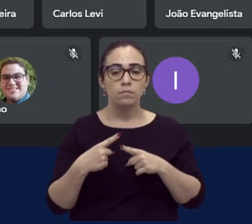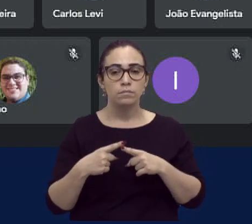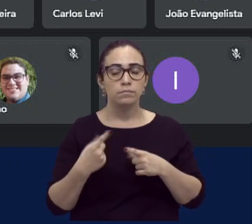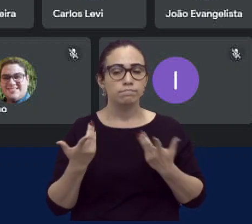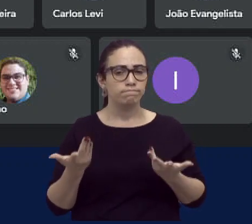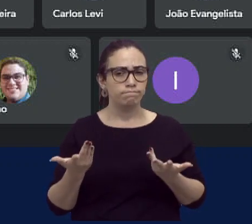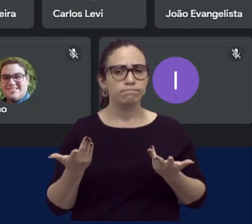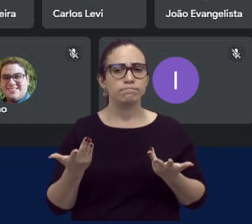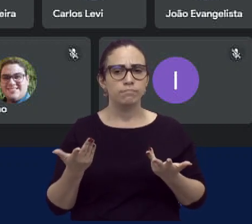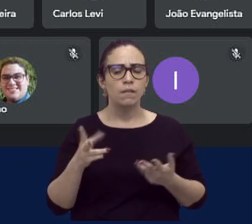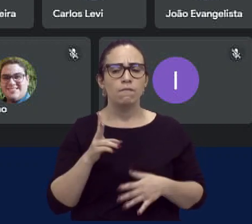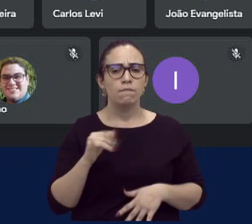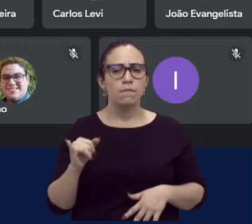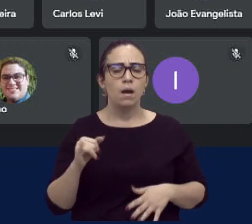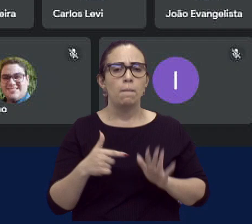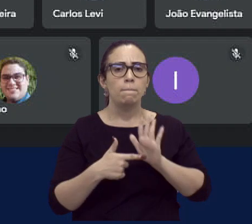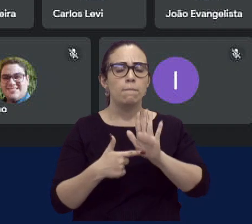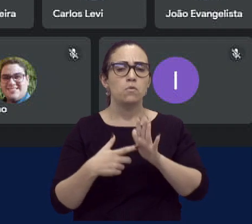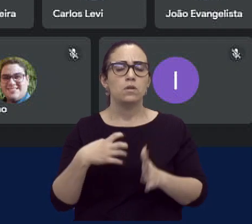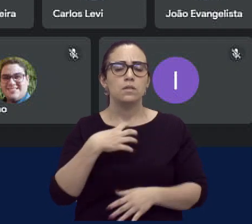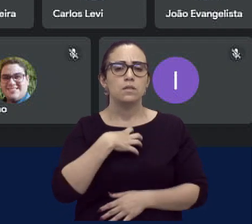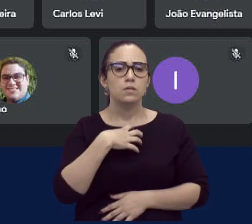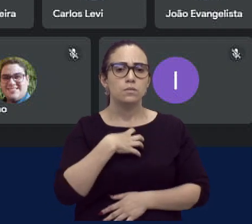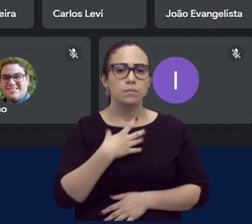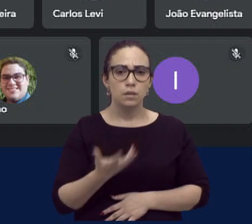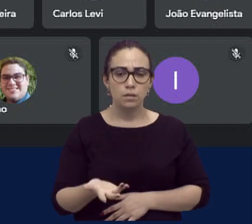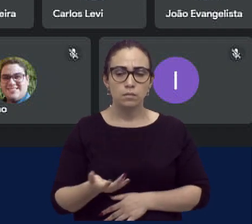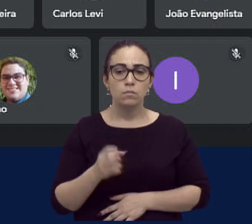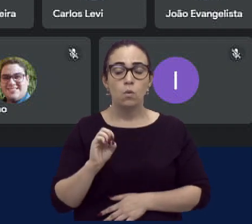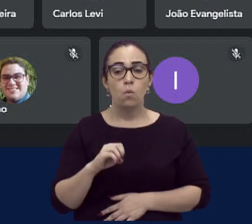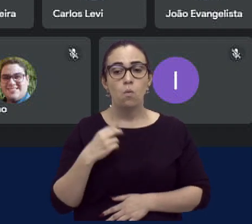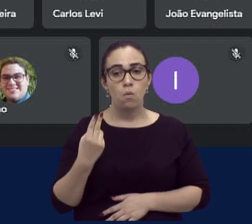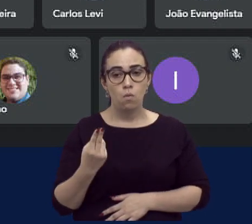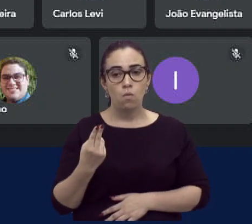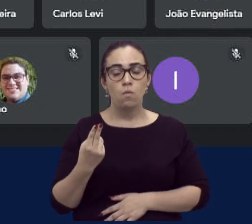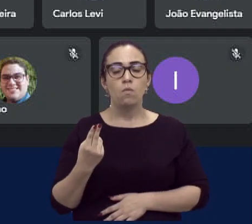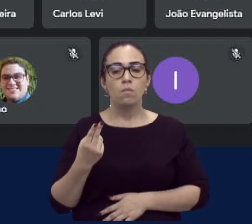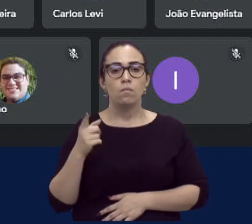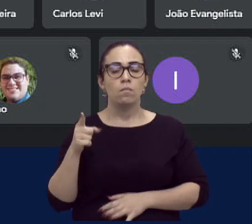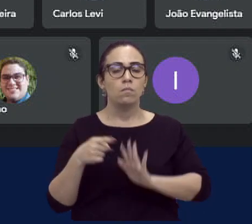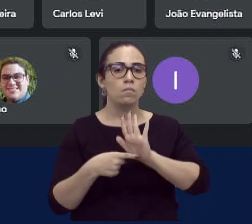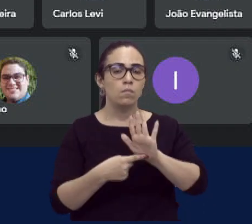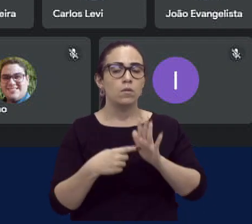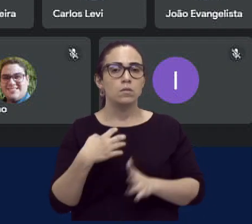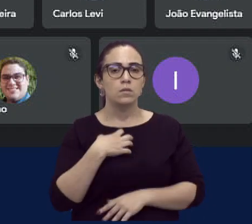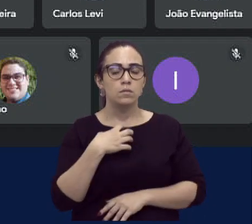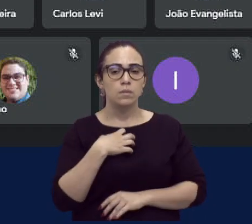obviamente, ela vai trazer um sentimento. Ou eu terei um sentimento.